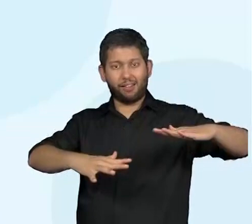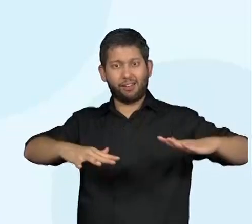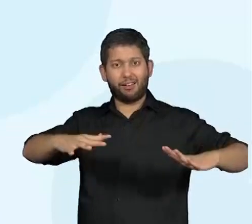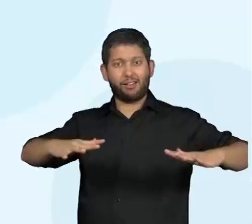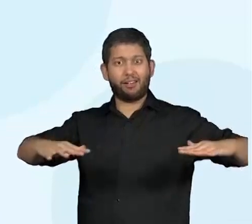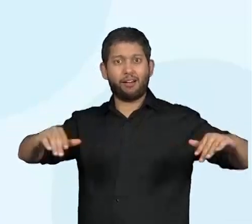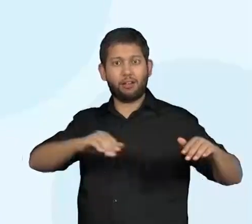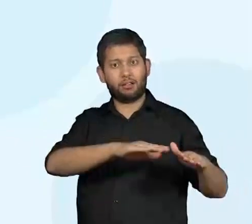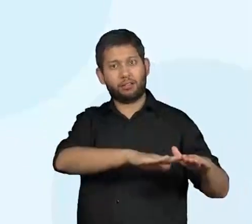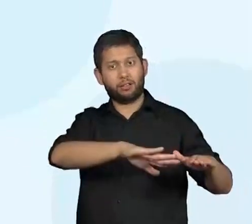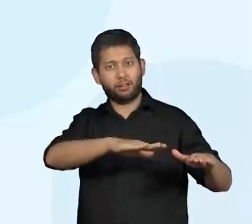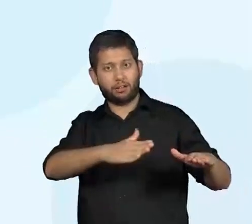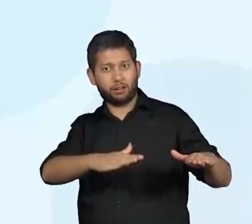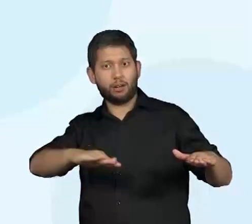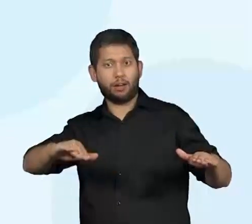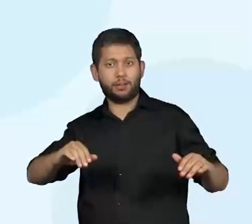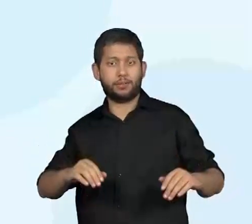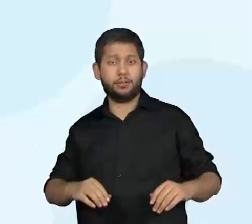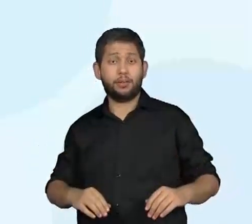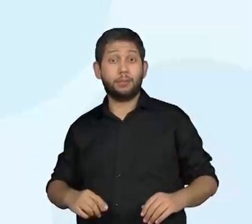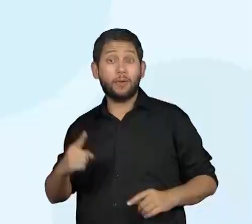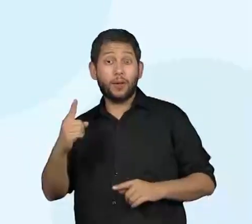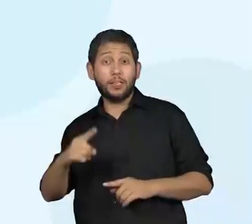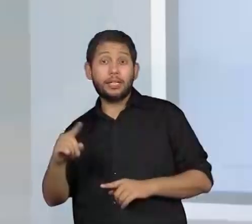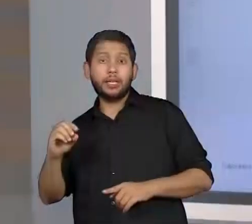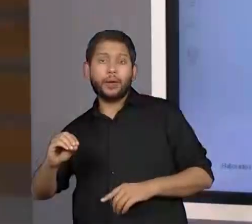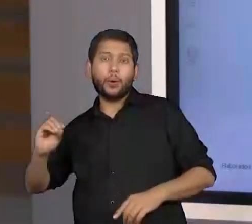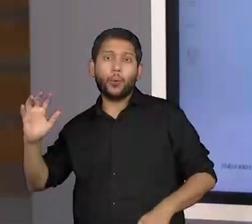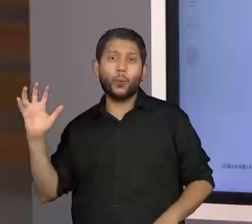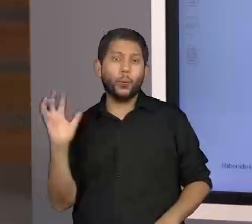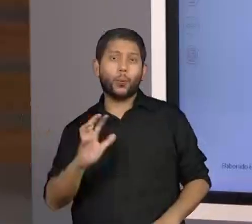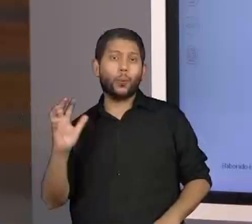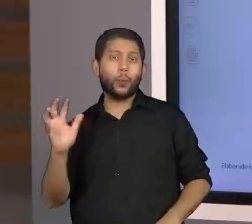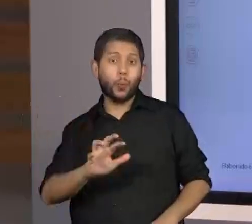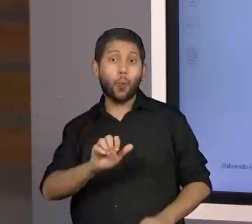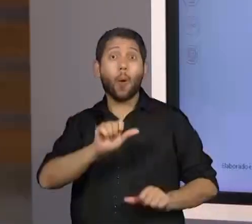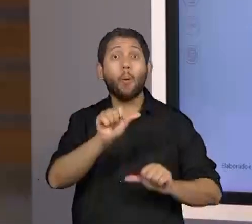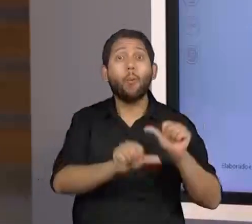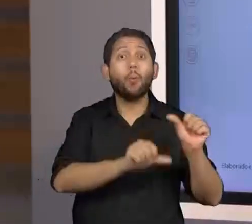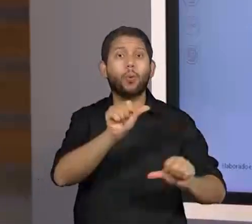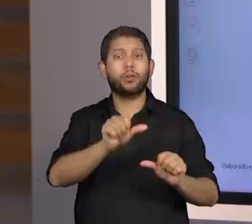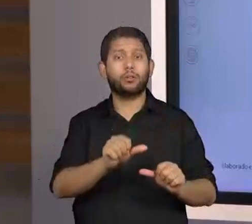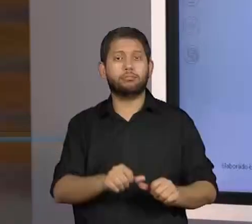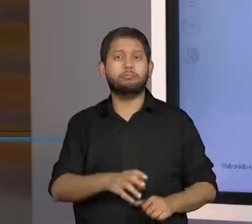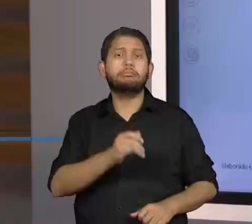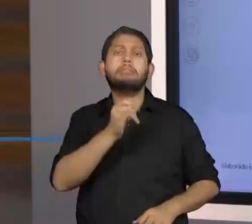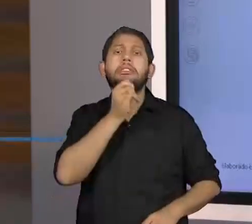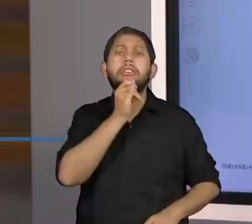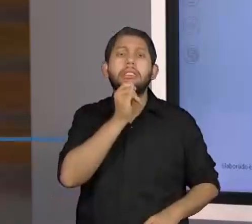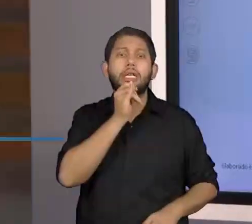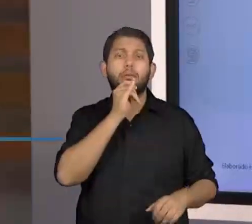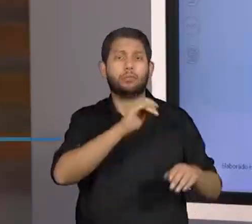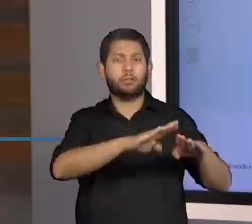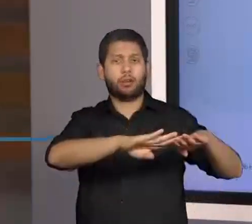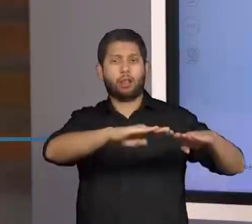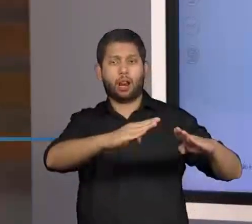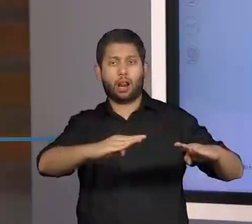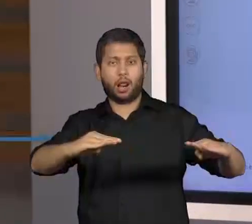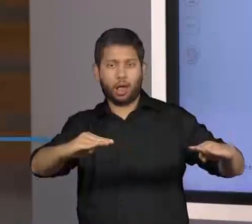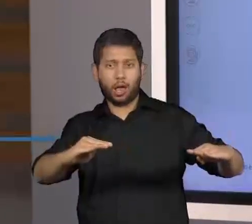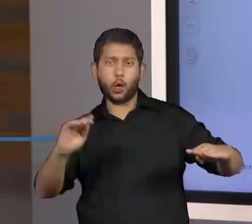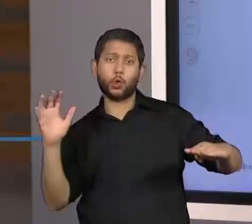Ah, professor, então quer dizer que esses agentes externos, eles modelam a Terra, fazem com que a Terra se